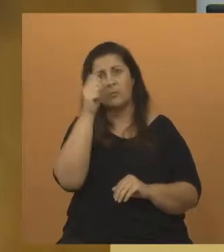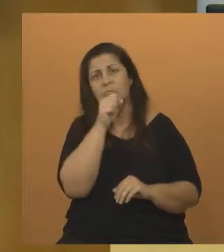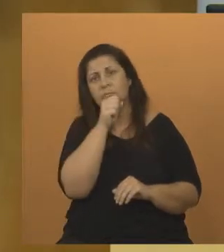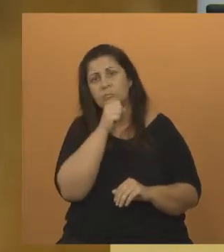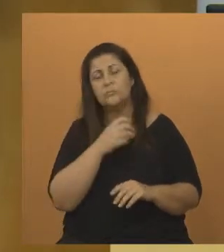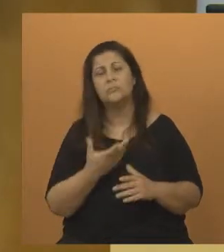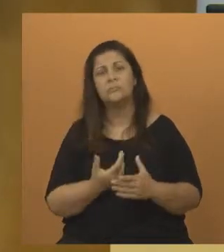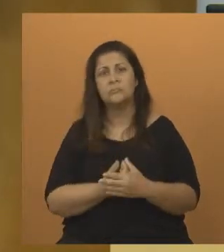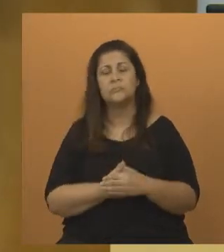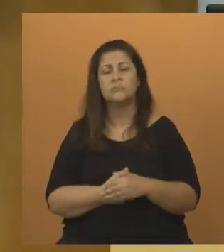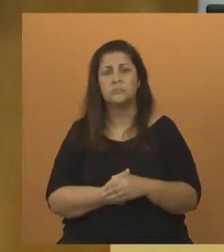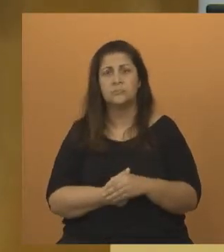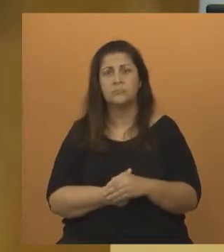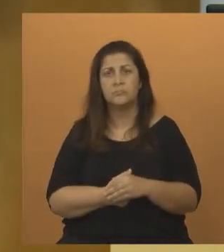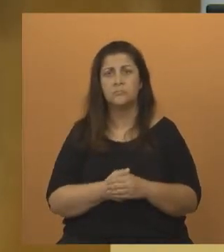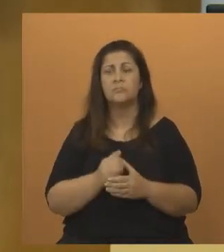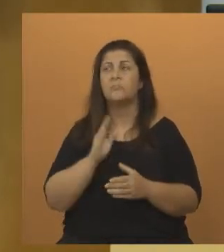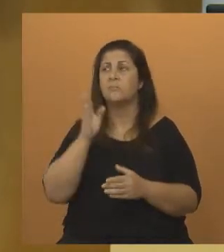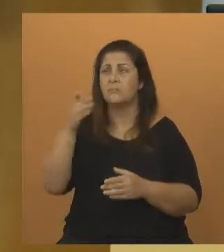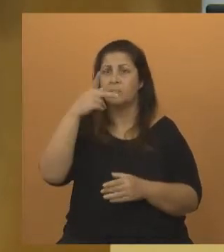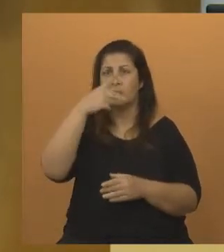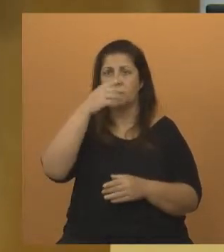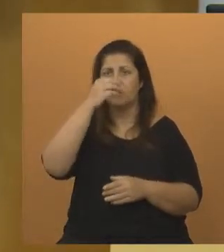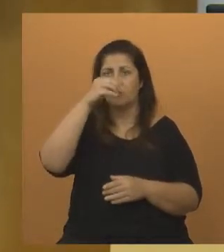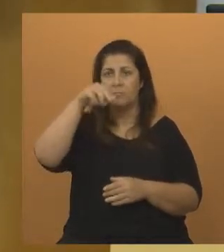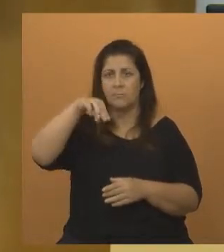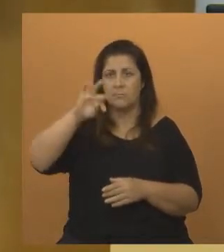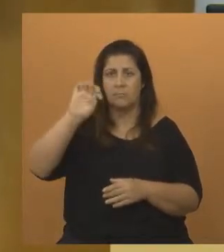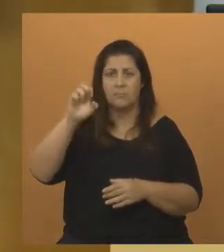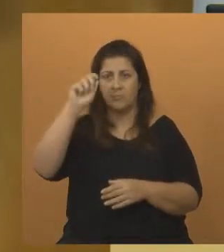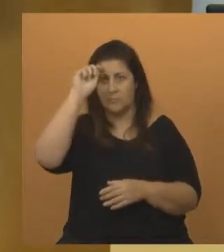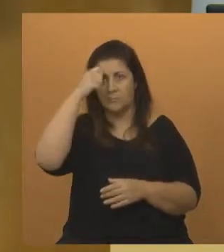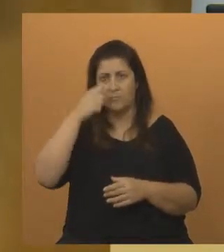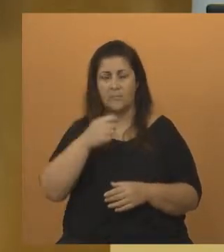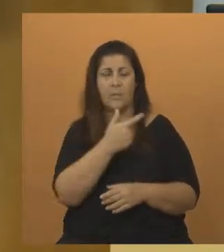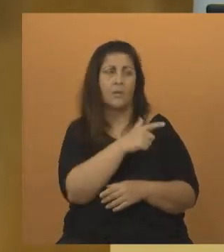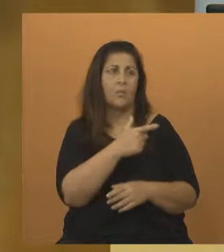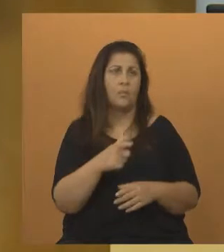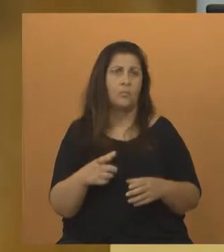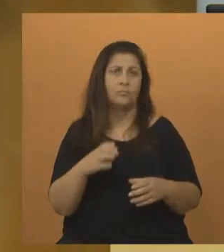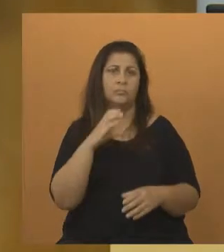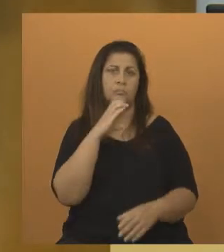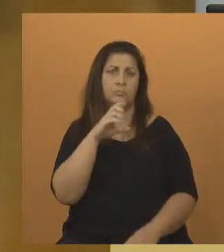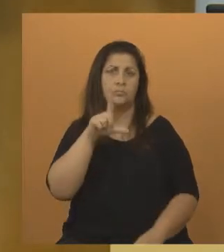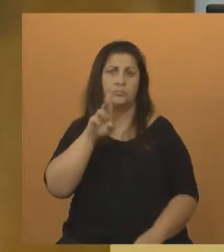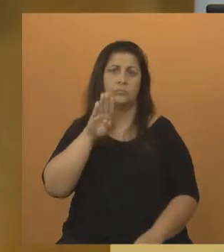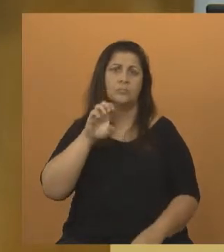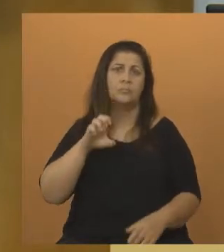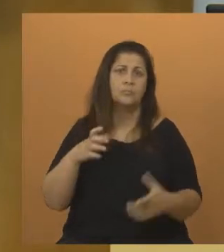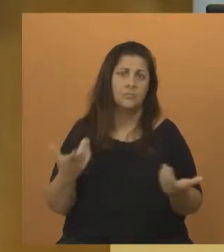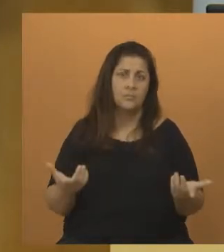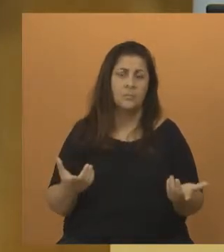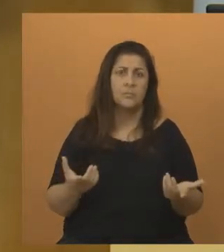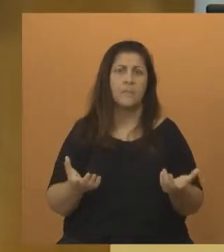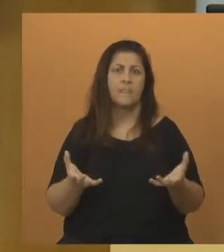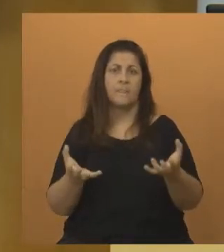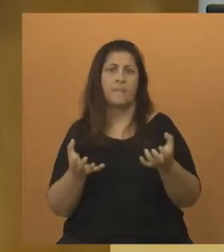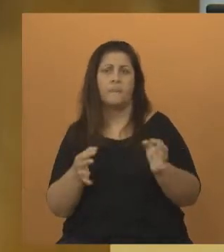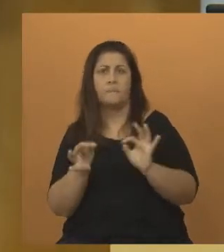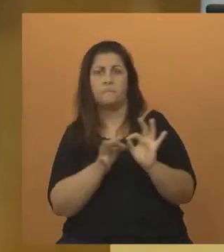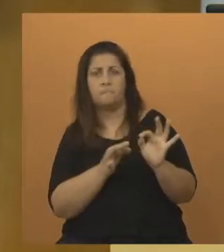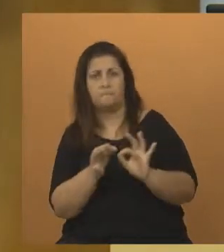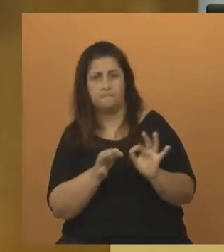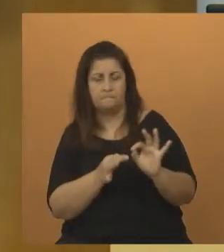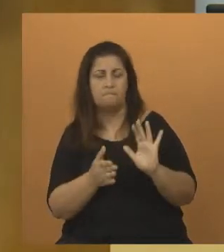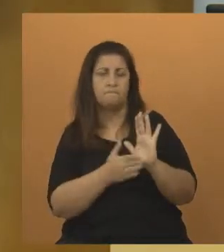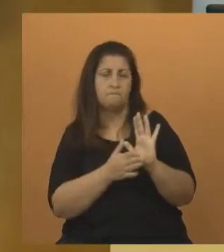lá na Ponte Preta. E os clubes que vão se interessar, encaixar aqui